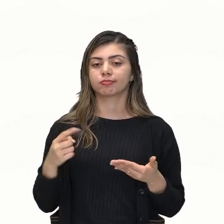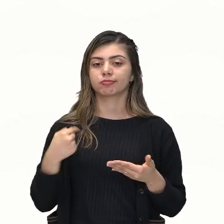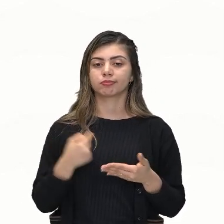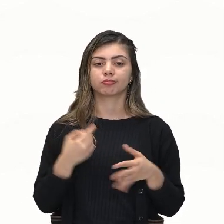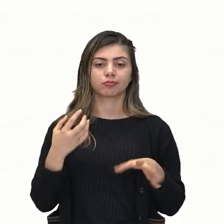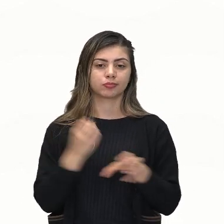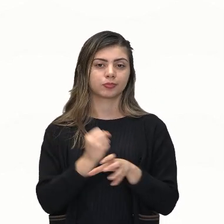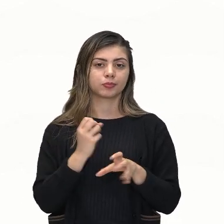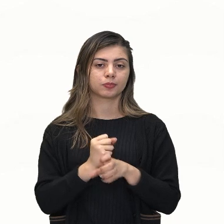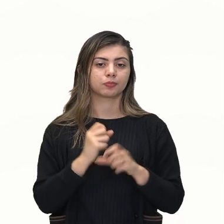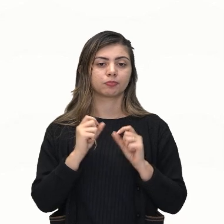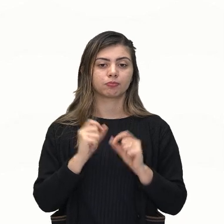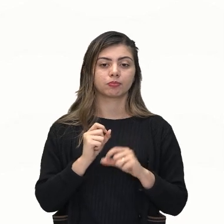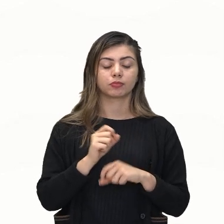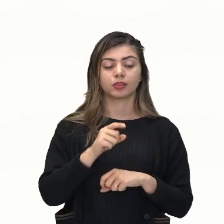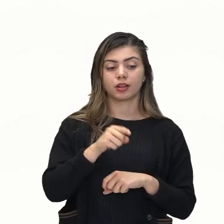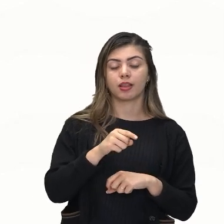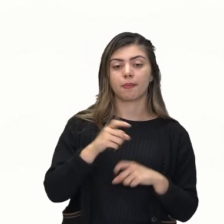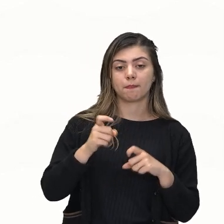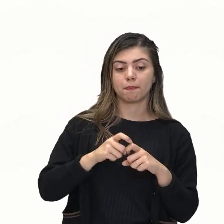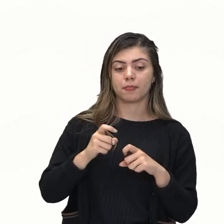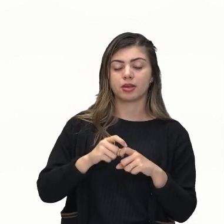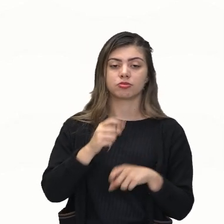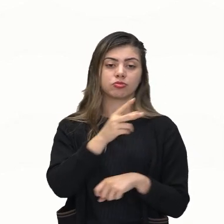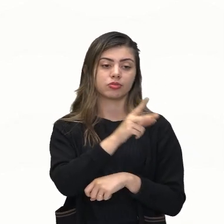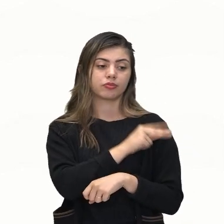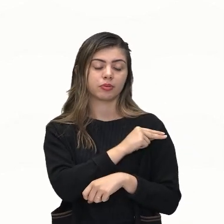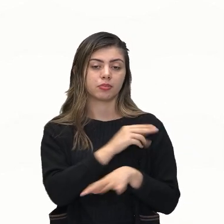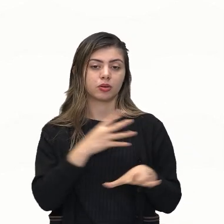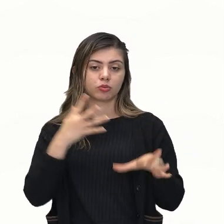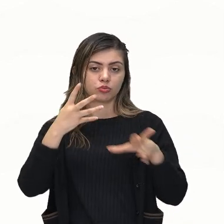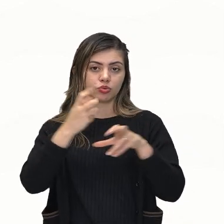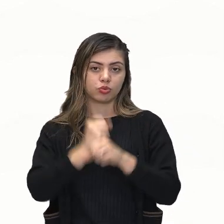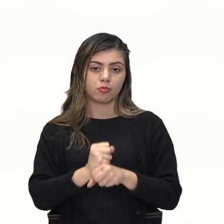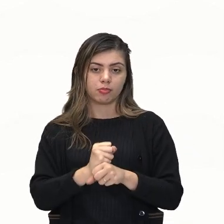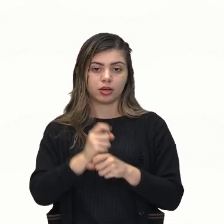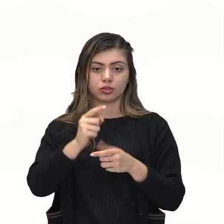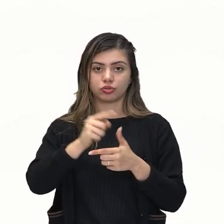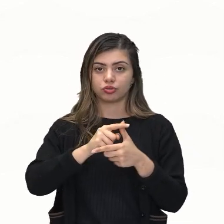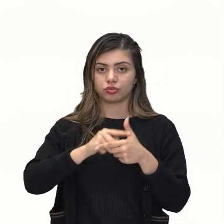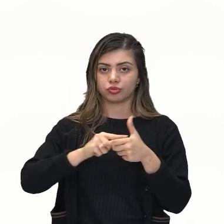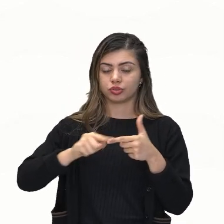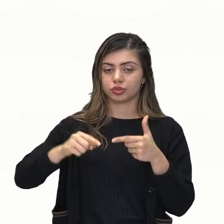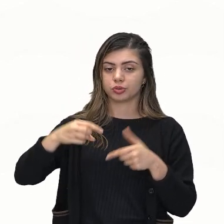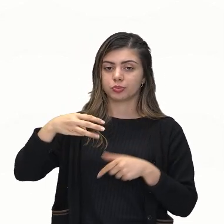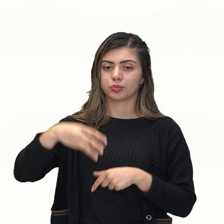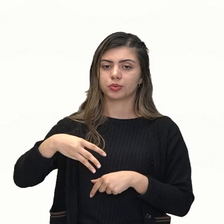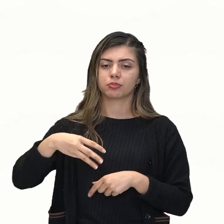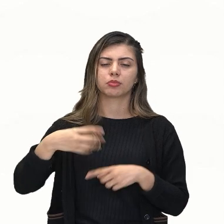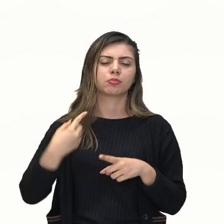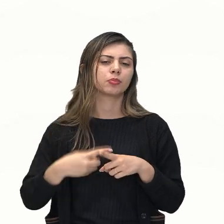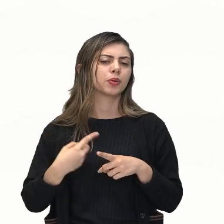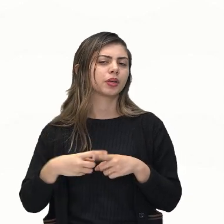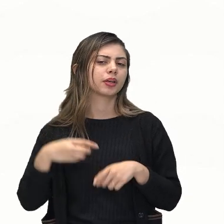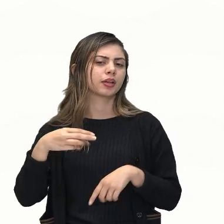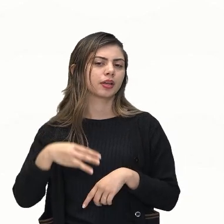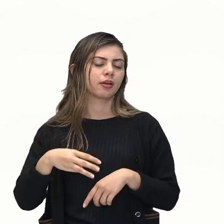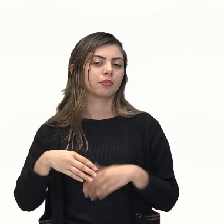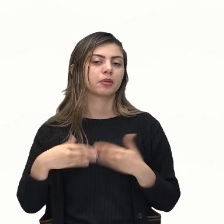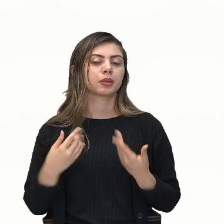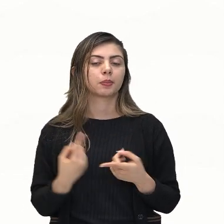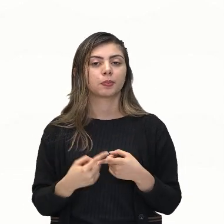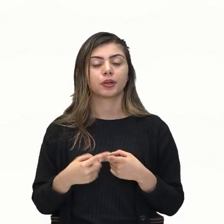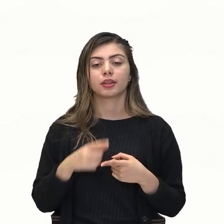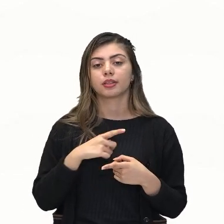de médicos mais enfermeiros e colocar sobre M. Por que sobre M? Porque eu estou somando